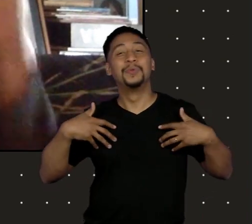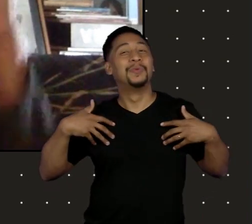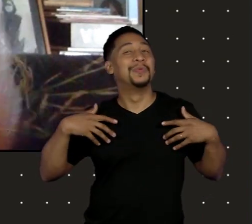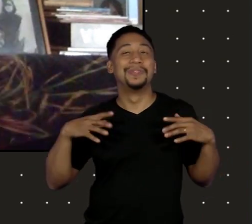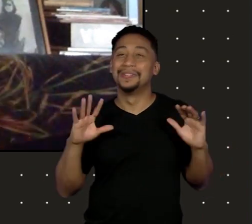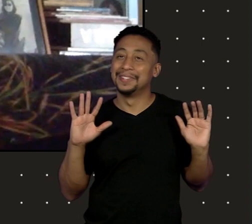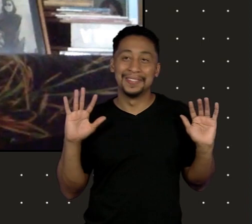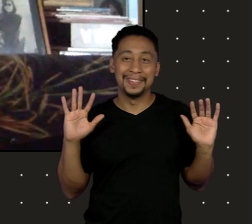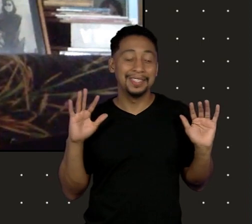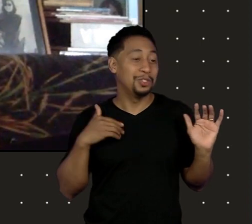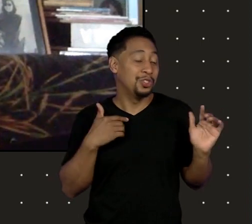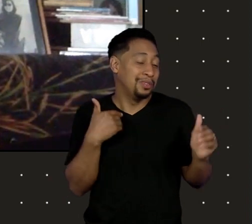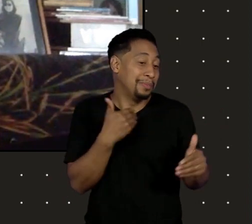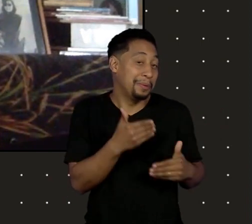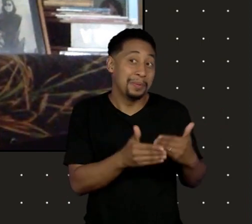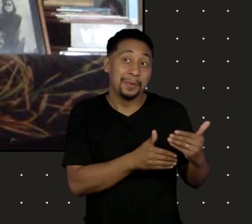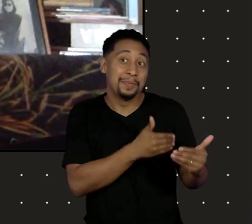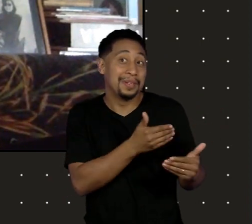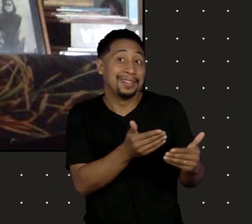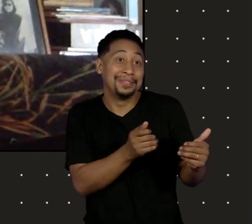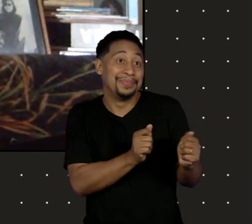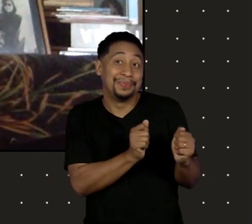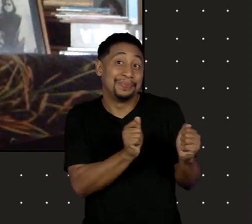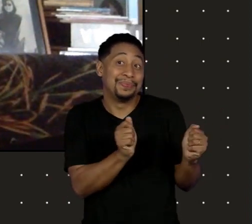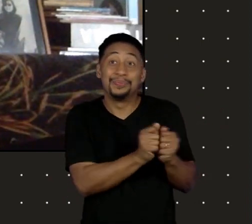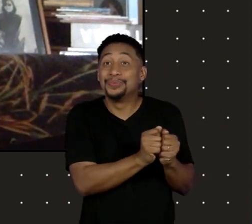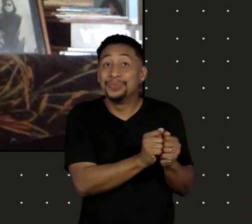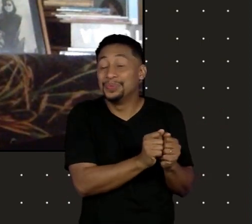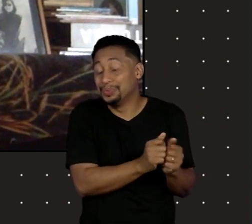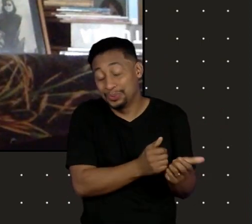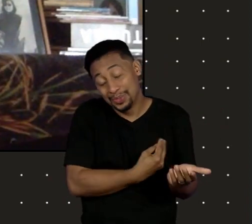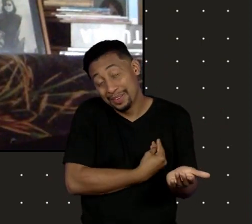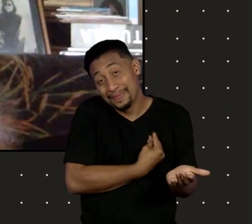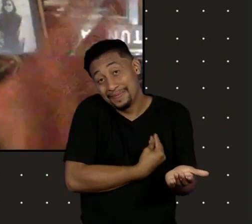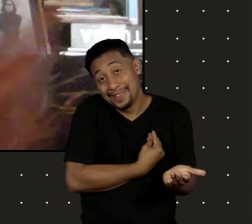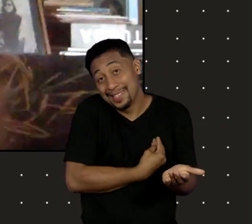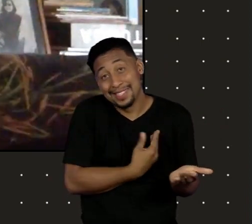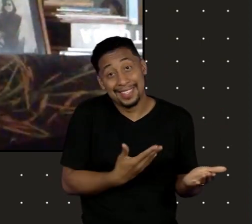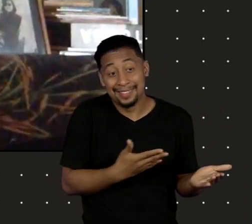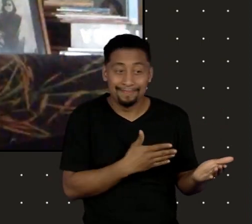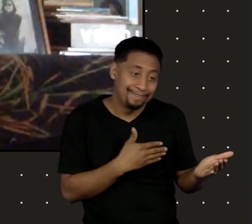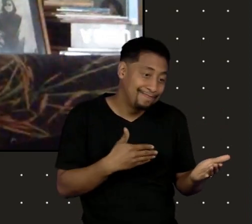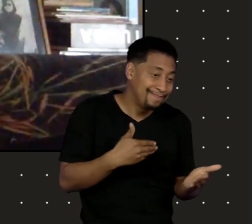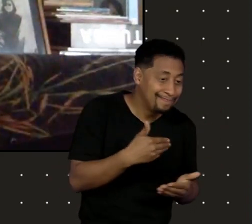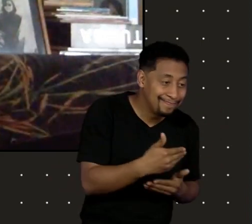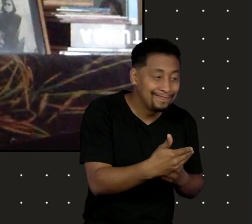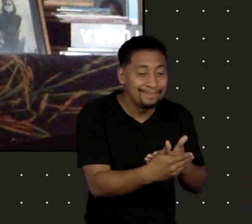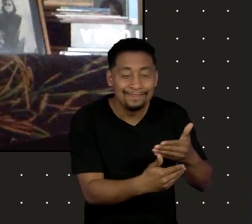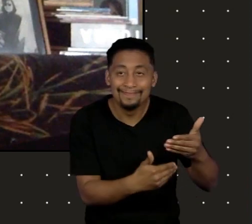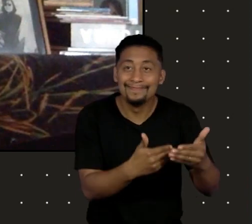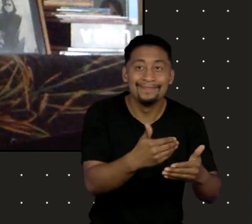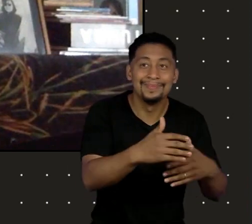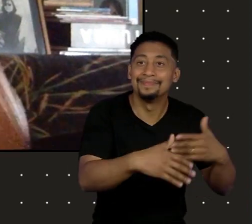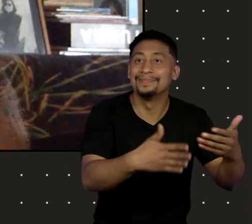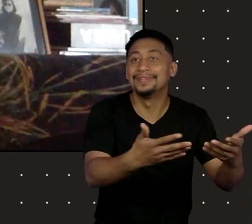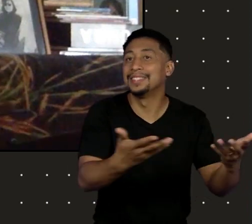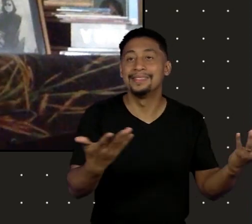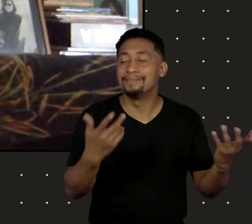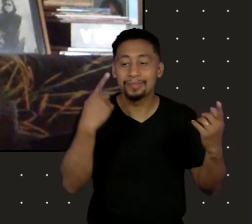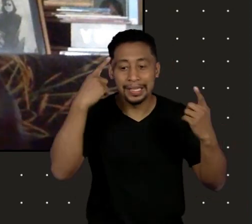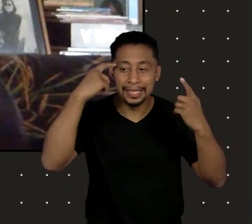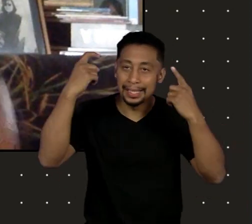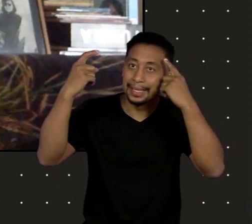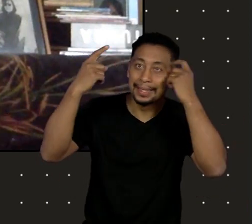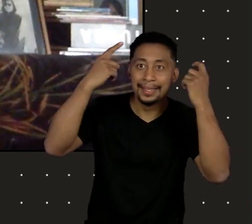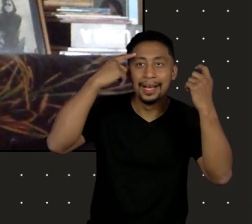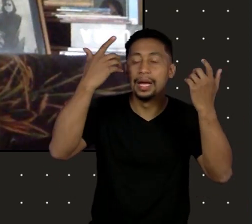gente percorrer durante a nossa vida esse caminho, que é a gente tentar inventar um